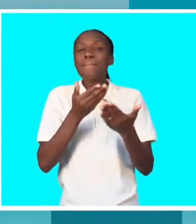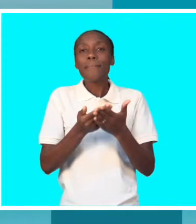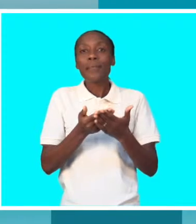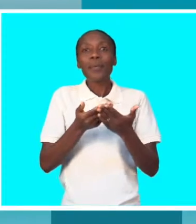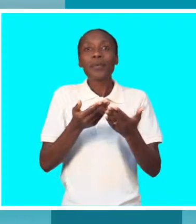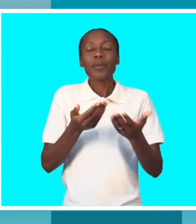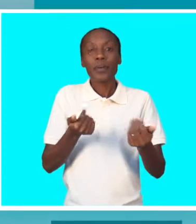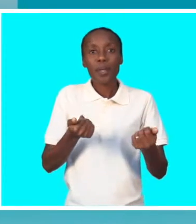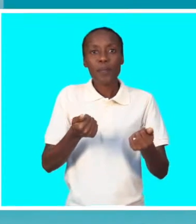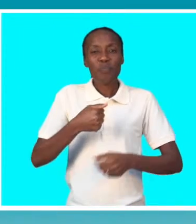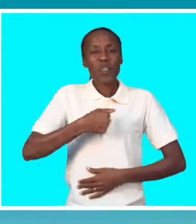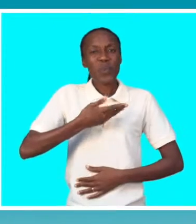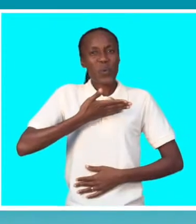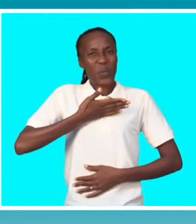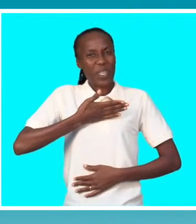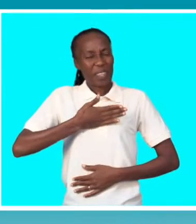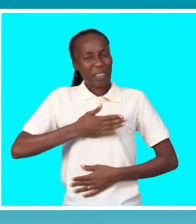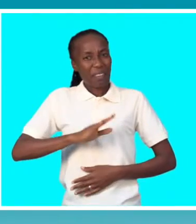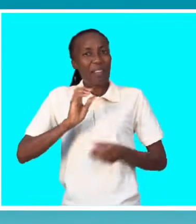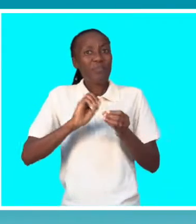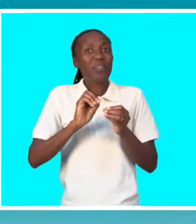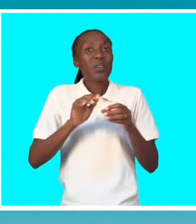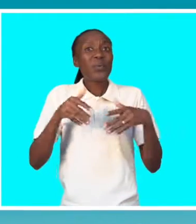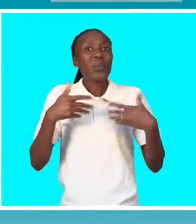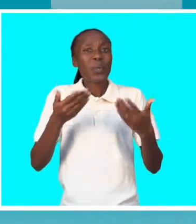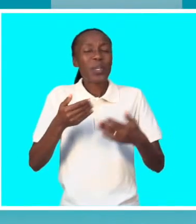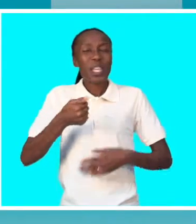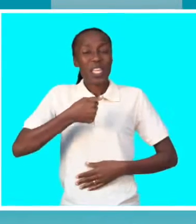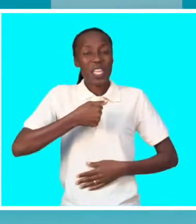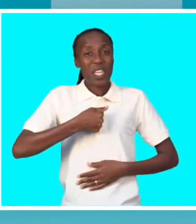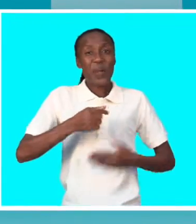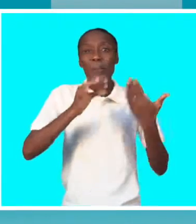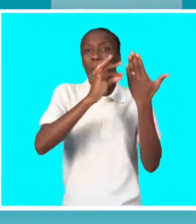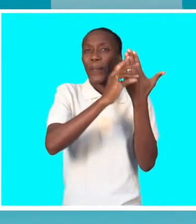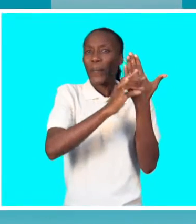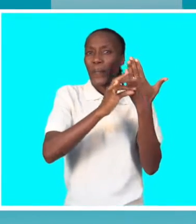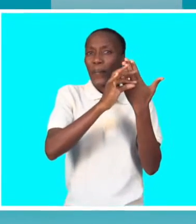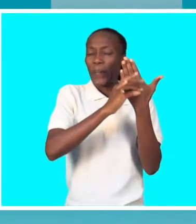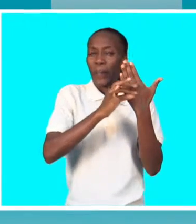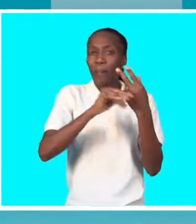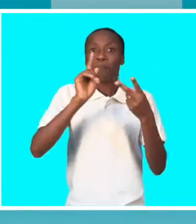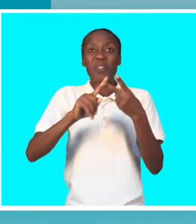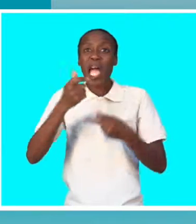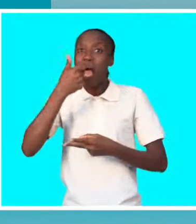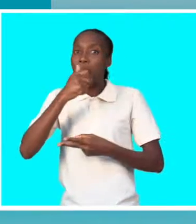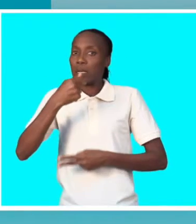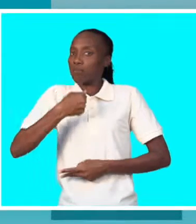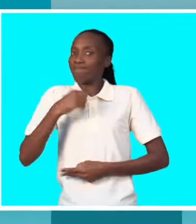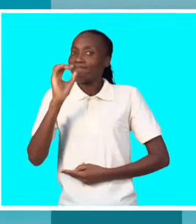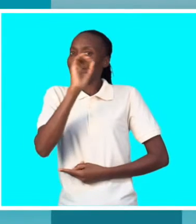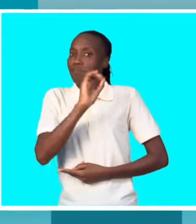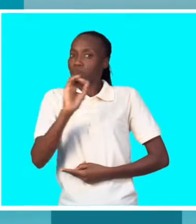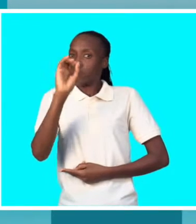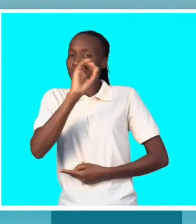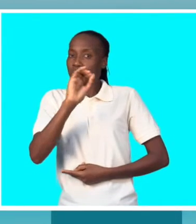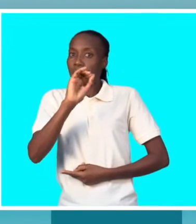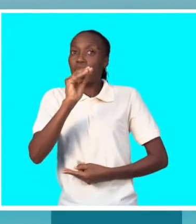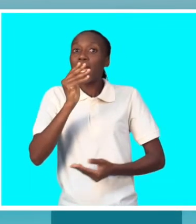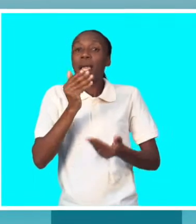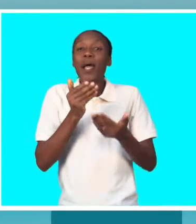eu consumia drogas não álcool, então